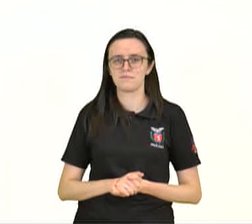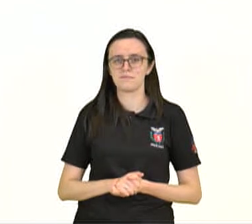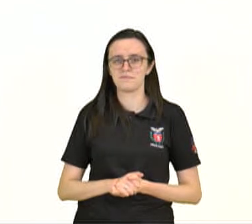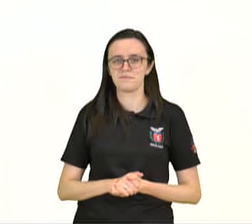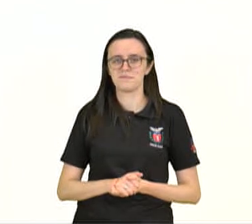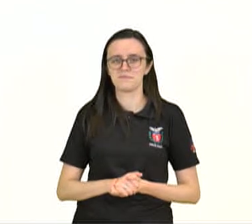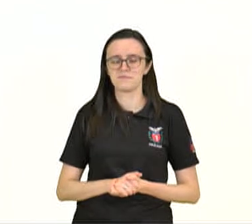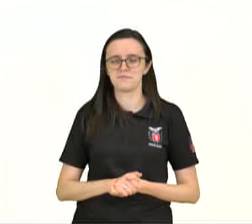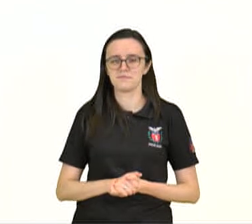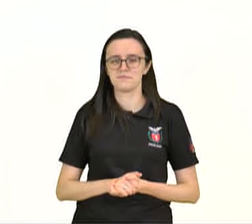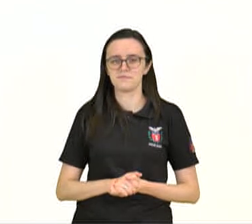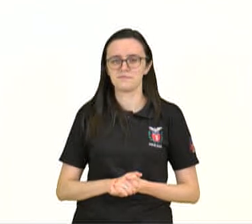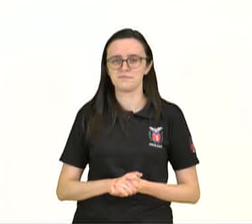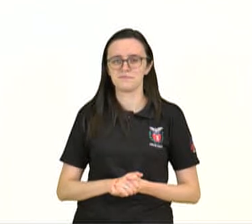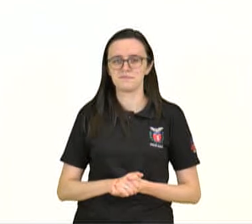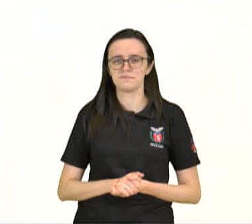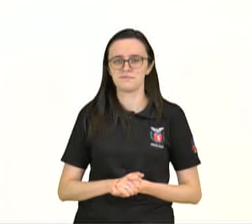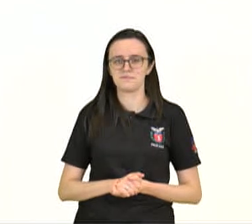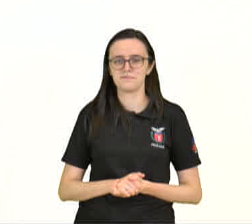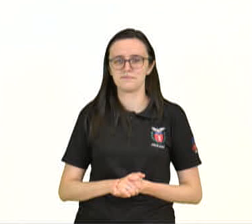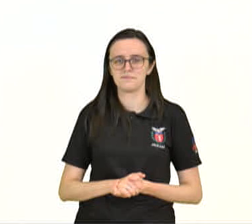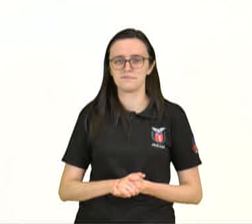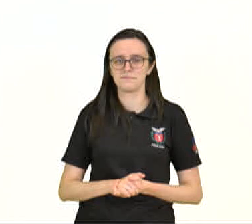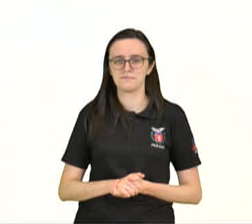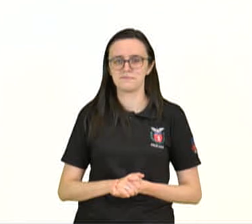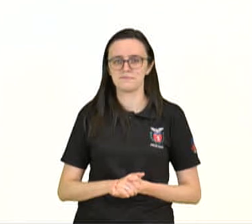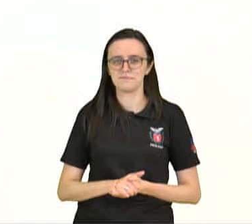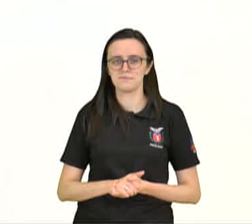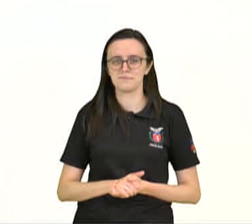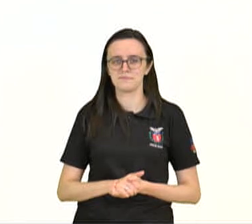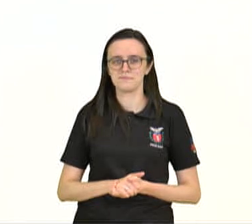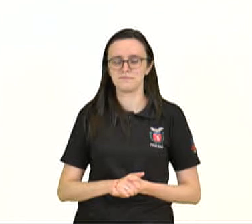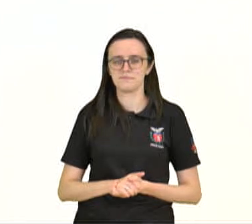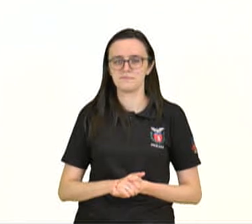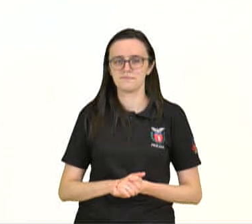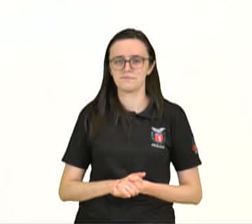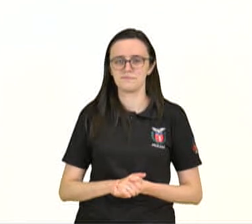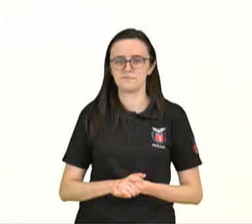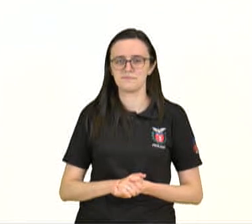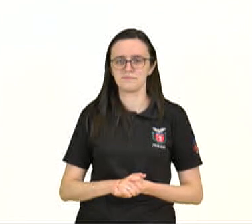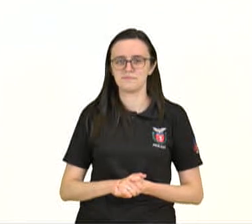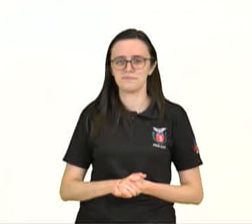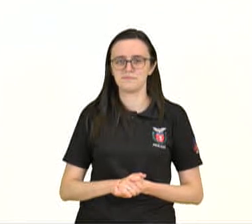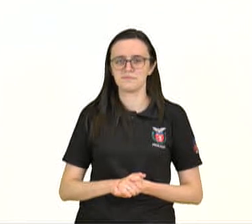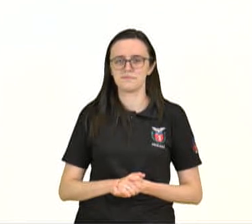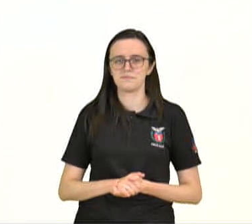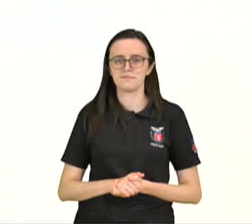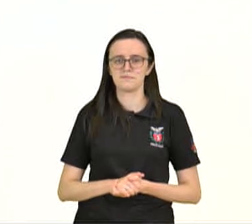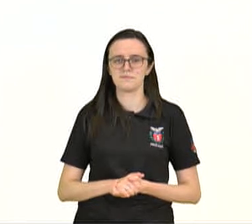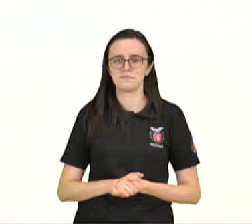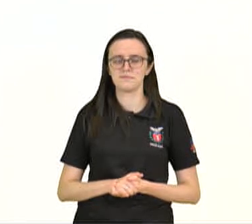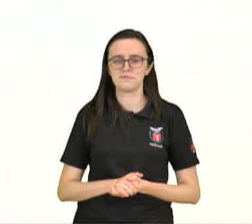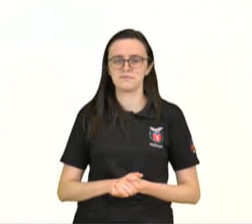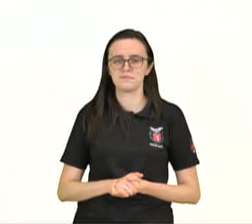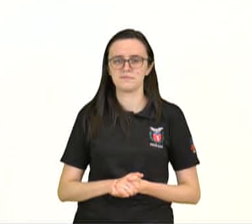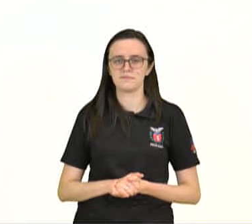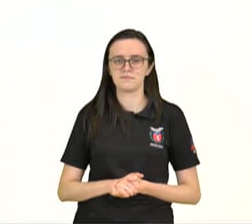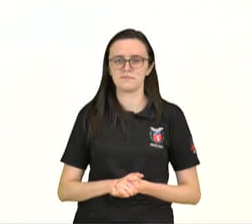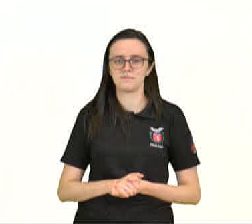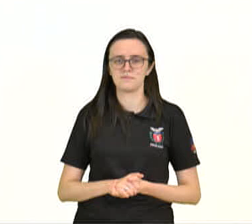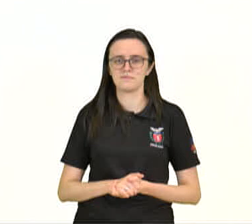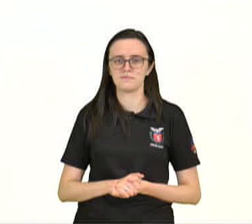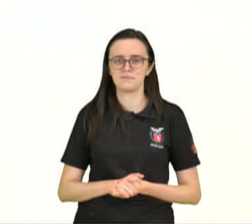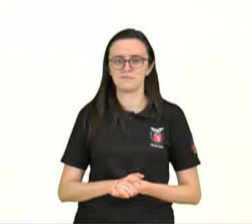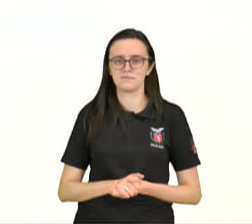A partir da leitura do trecho do texto, o consumo responsável faz uma lista de compra de